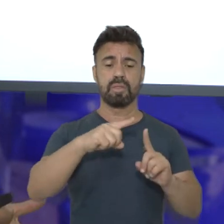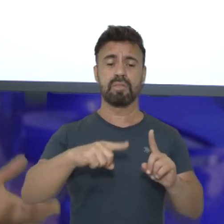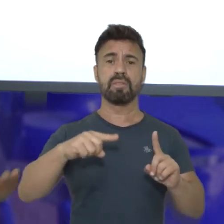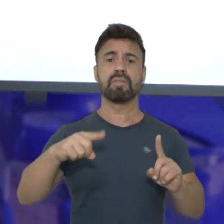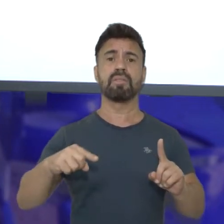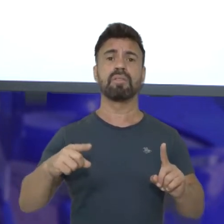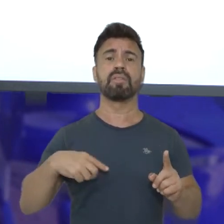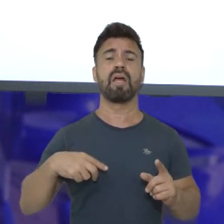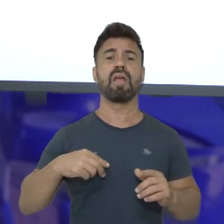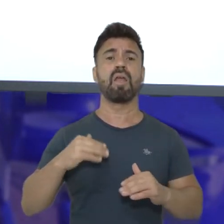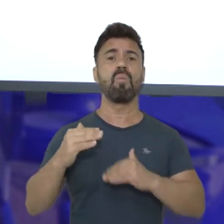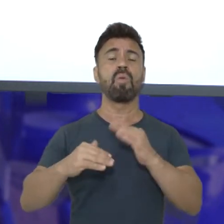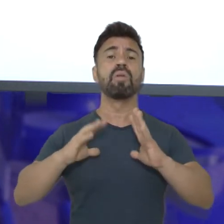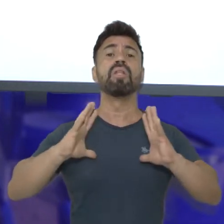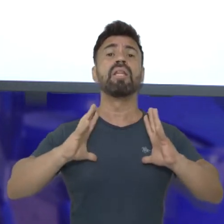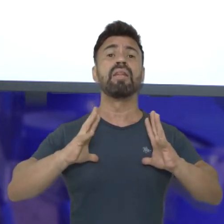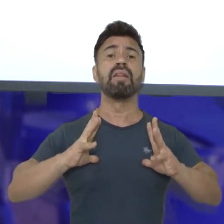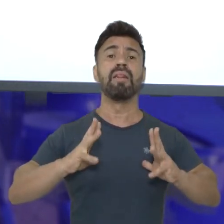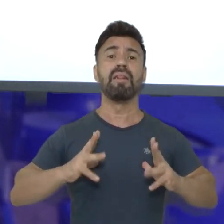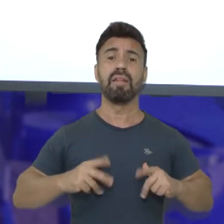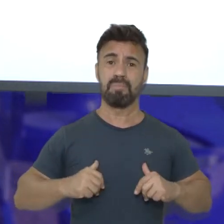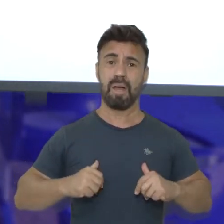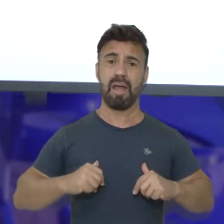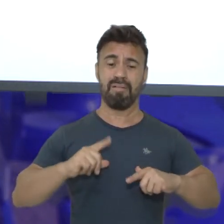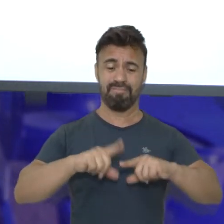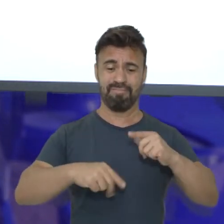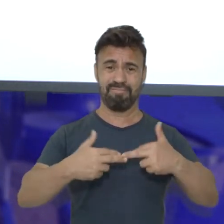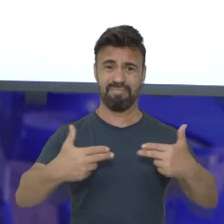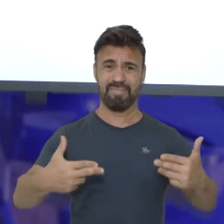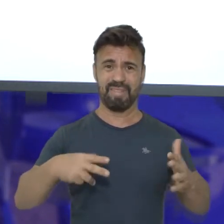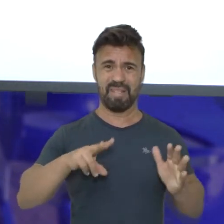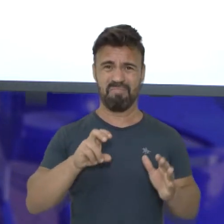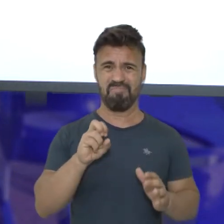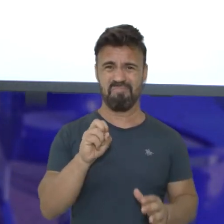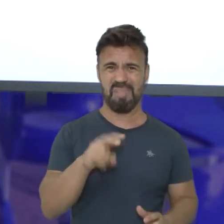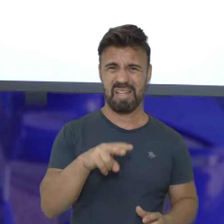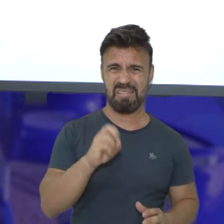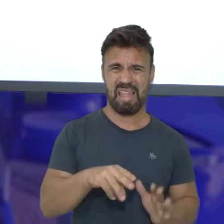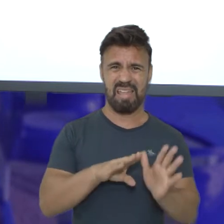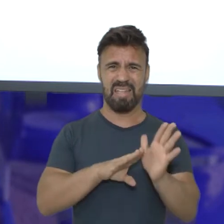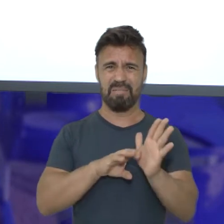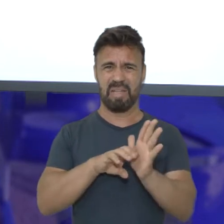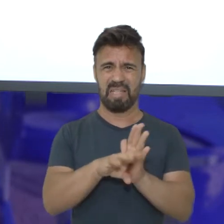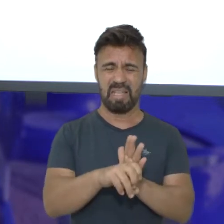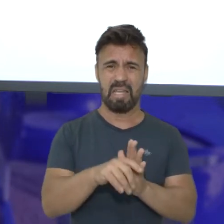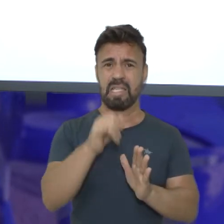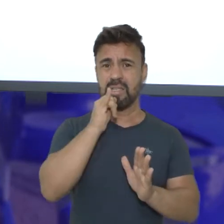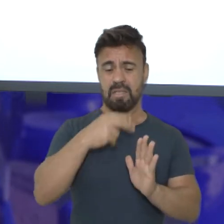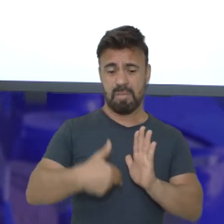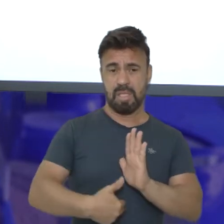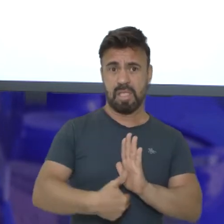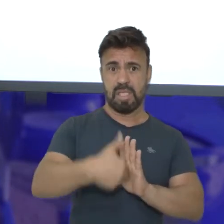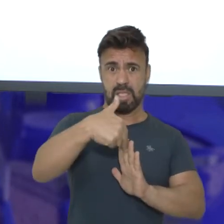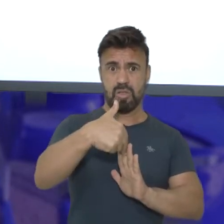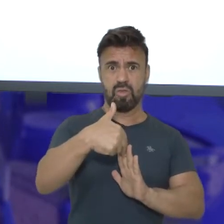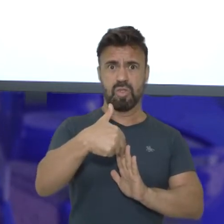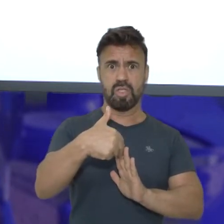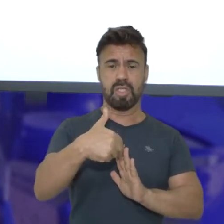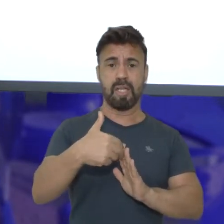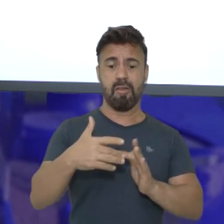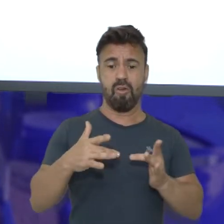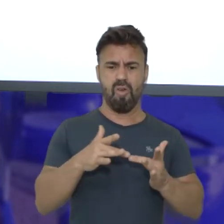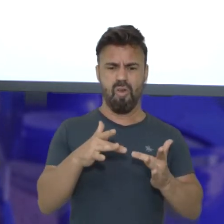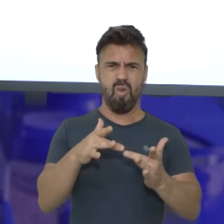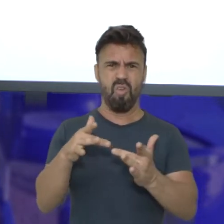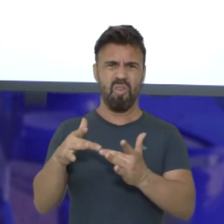radioesterilização, né, que é um processo de limpeza. Então, caso você seja submetido a uma cirurgia, você não vai entrar em